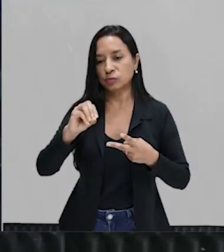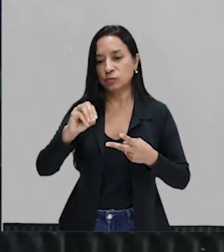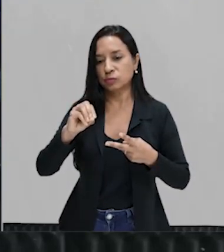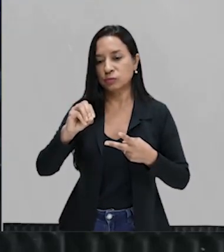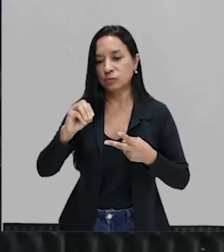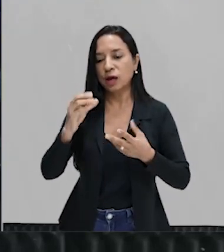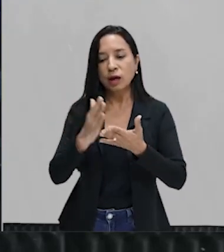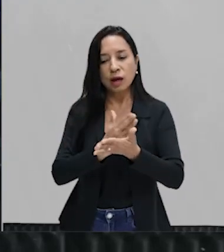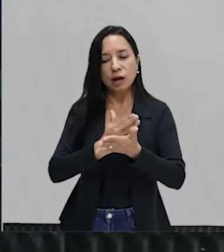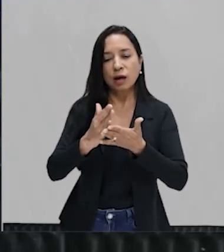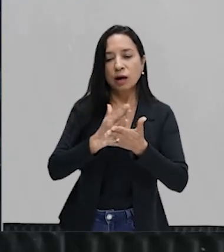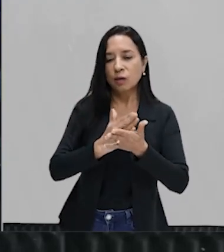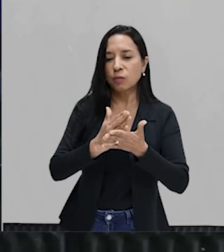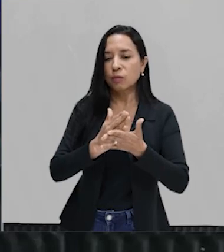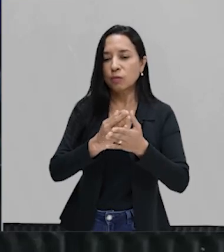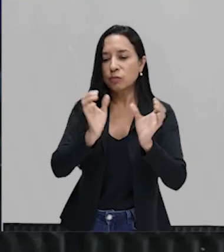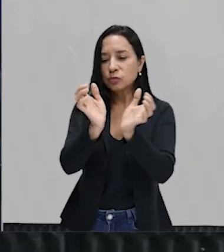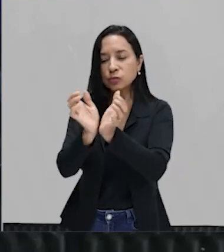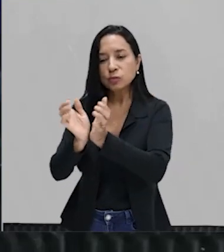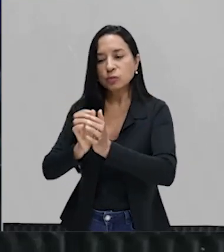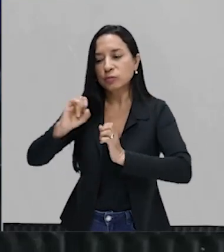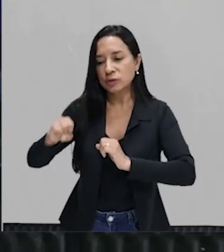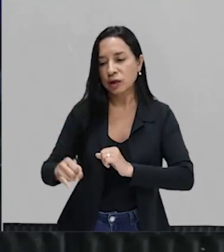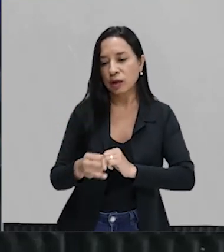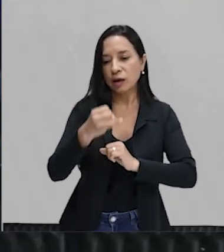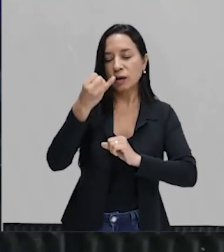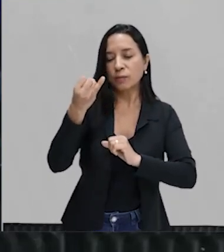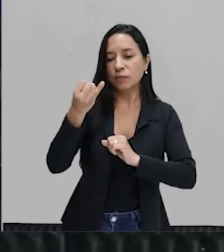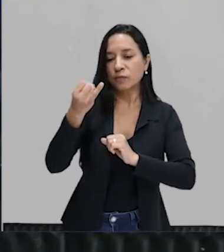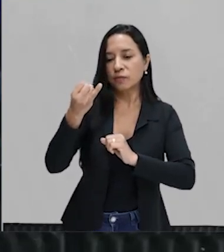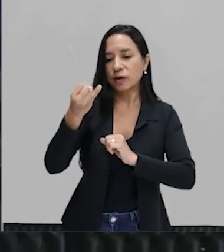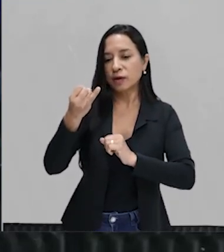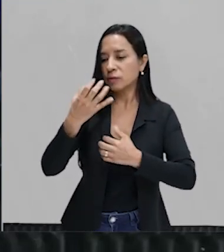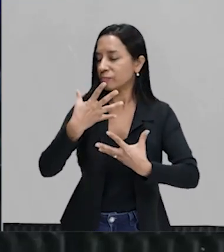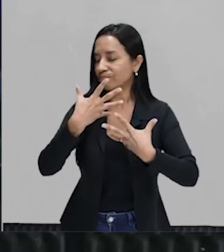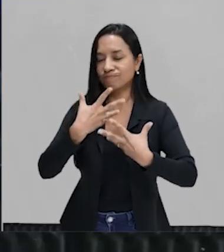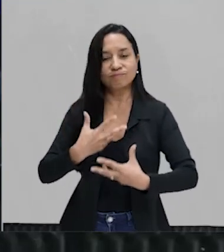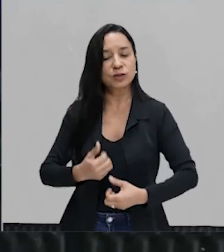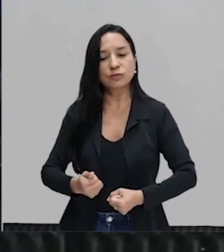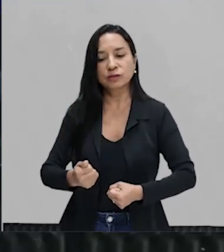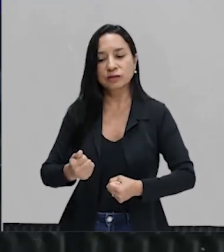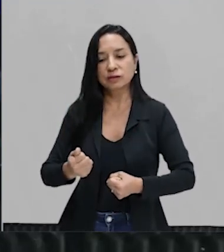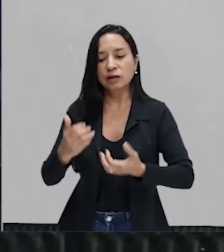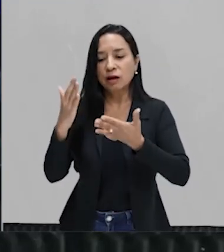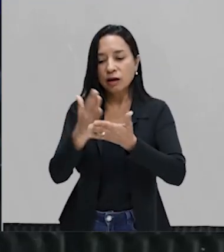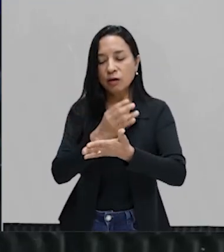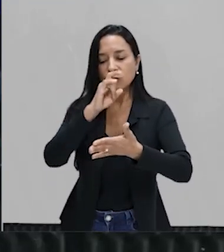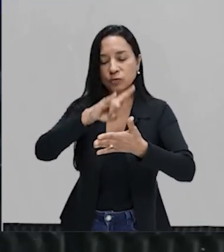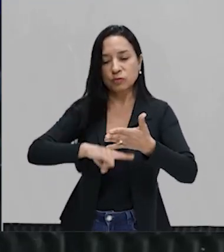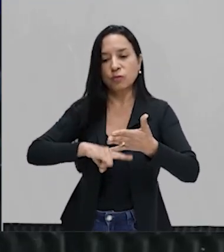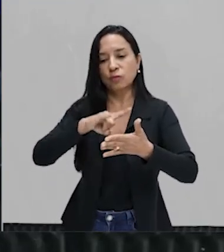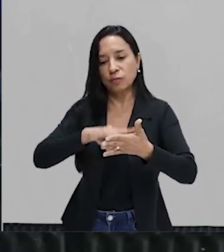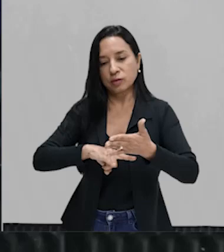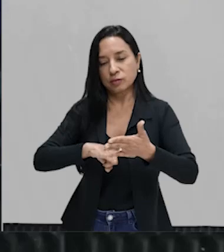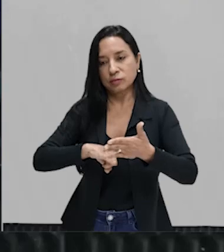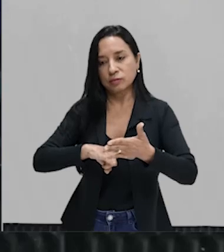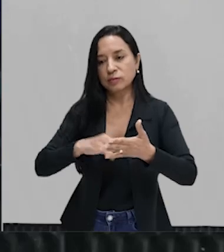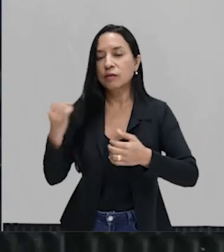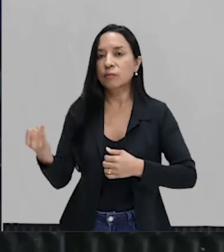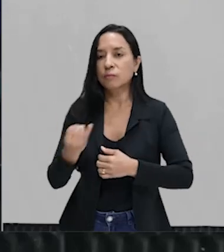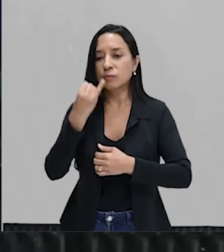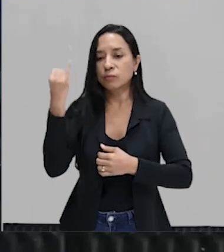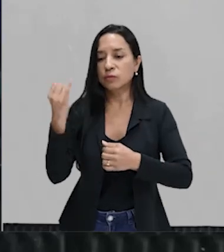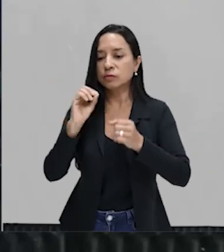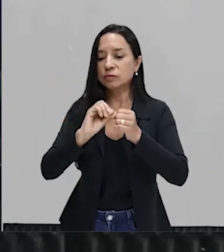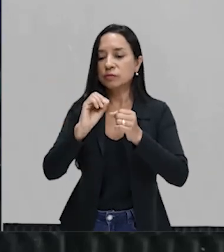negar determinados fatos ou documentos. E é muito importante que se faça a investigação